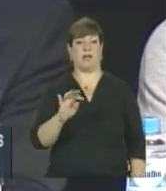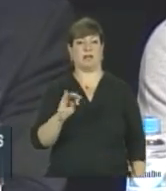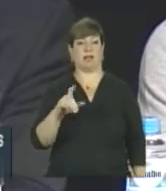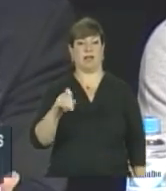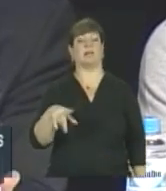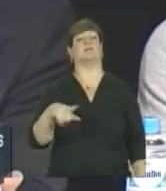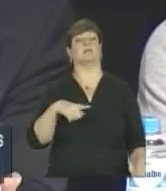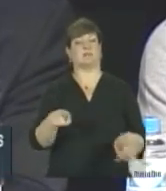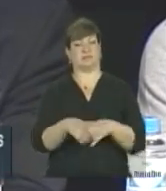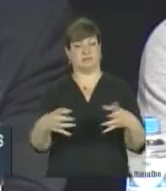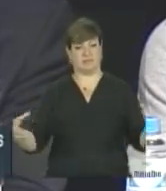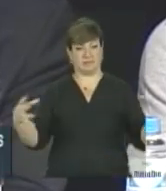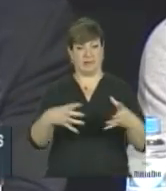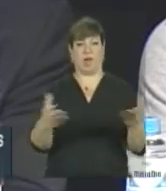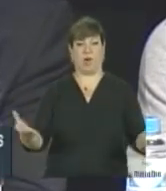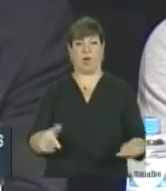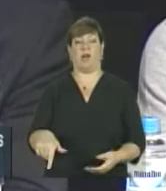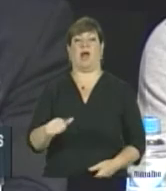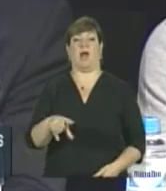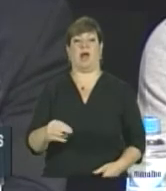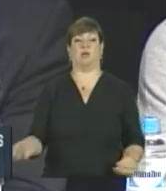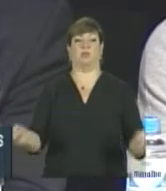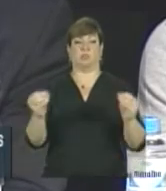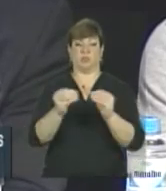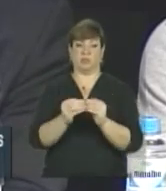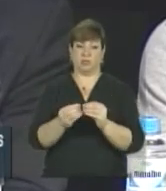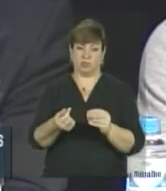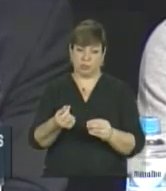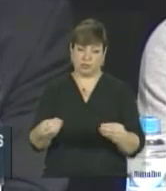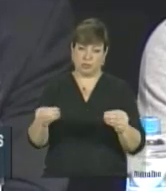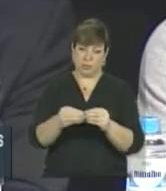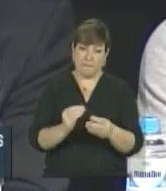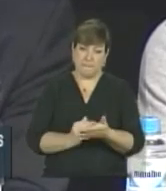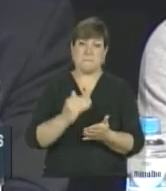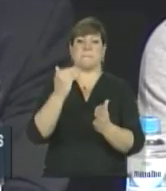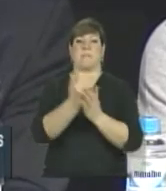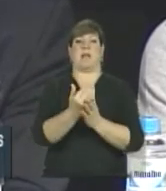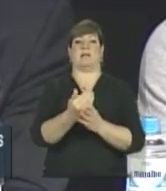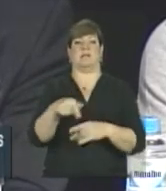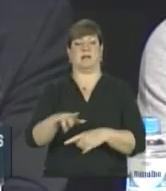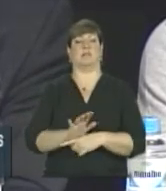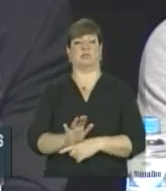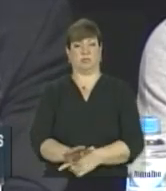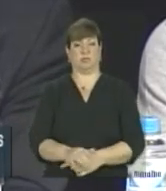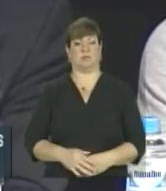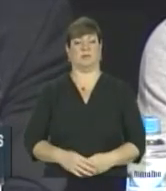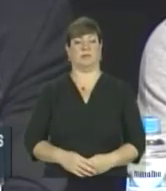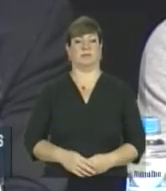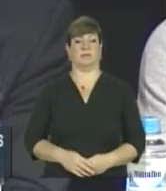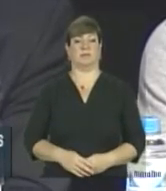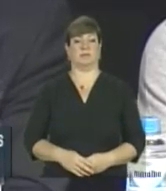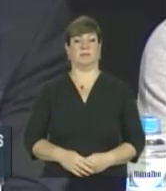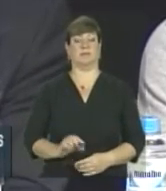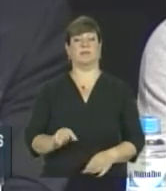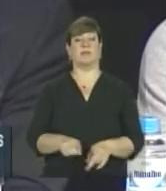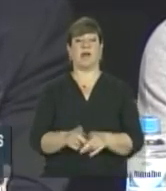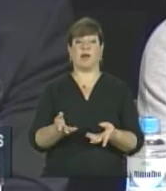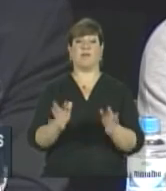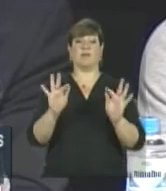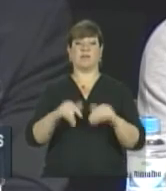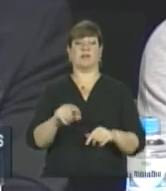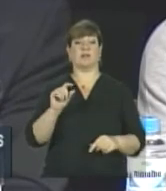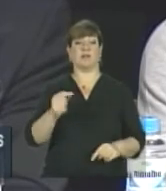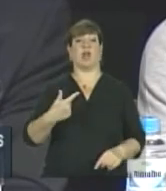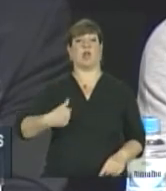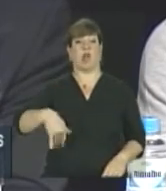estar contemplados esse ano. Então, nós somamos um pouco mais nesse apoio. E, por fim, nós